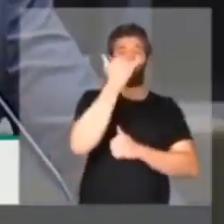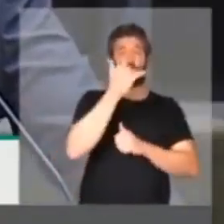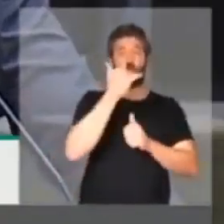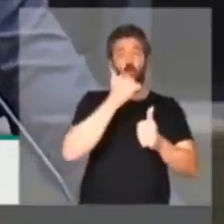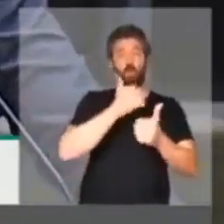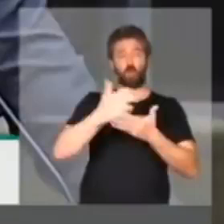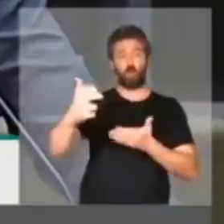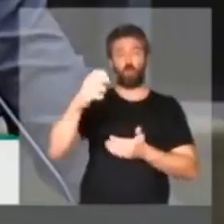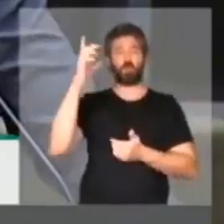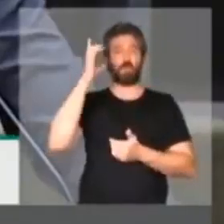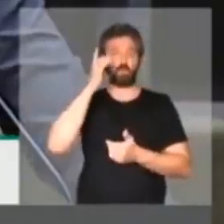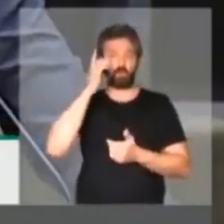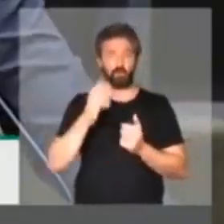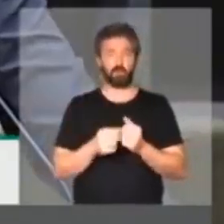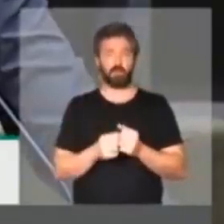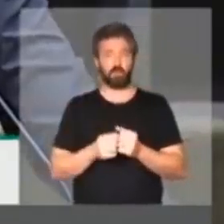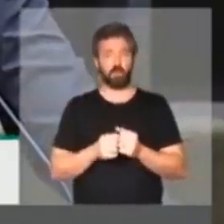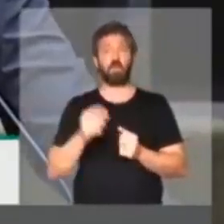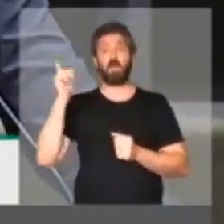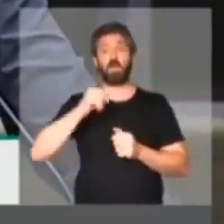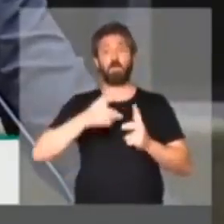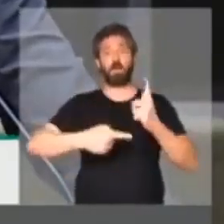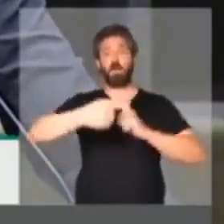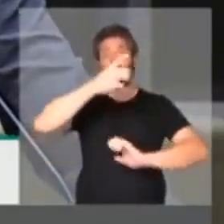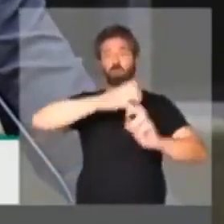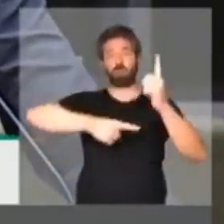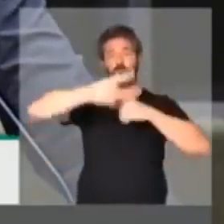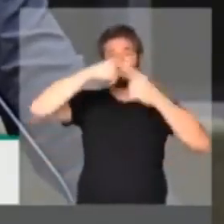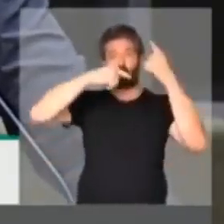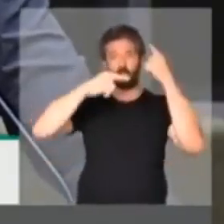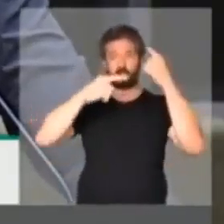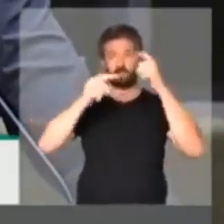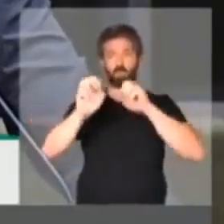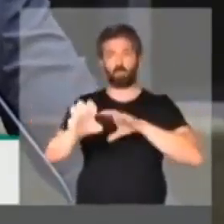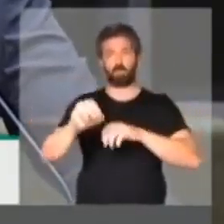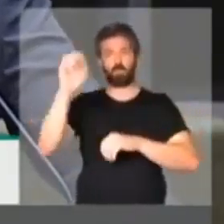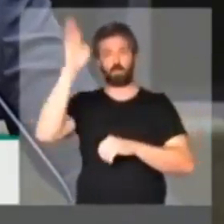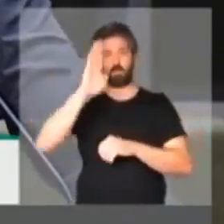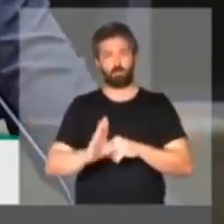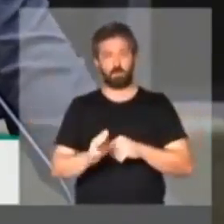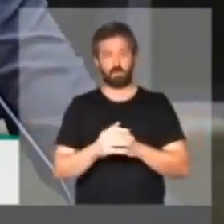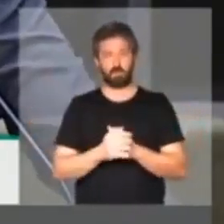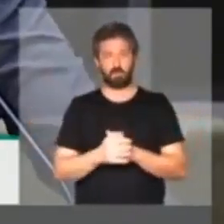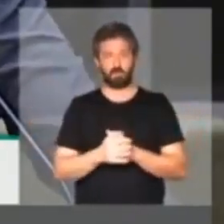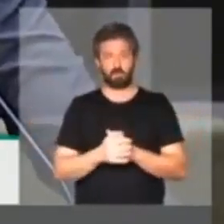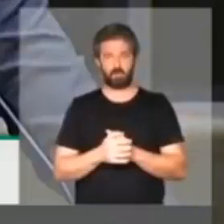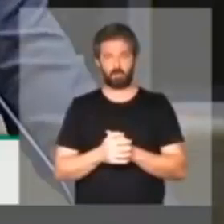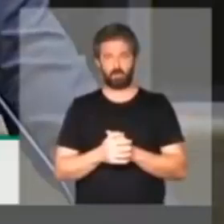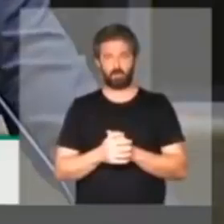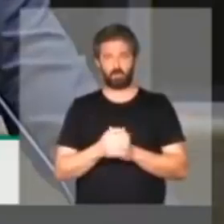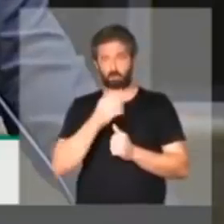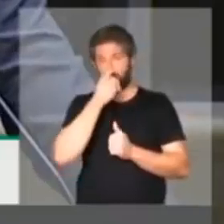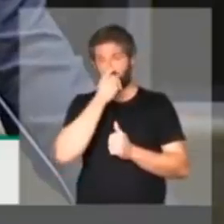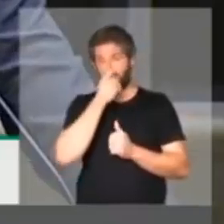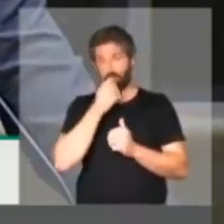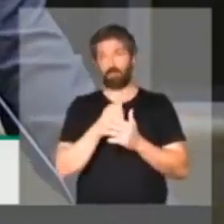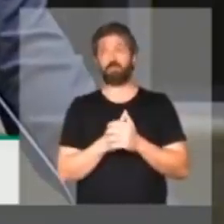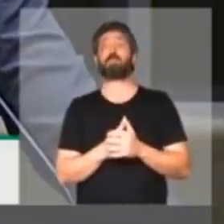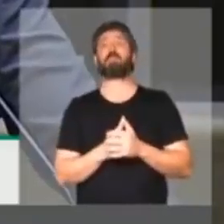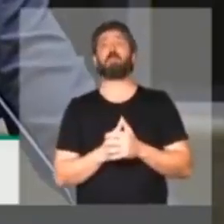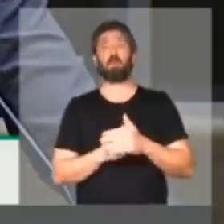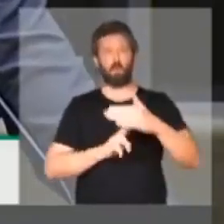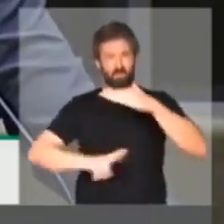presidenta Dilma, uma verdadeira revolução na educação do nosso país. Não só